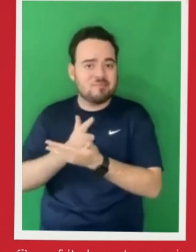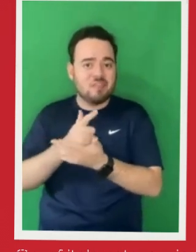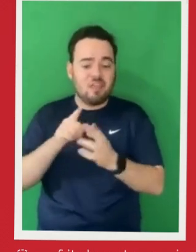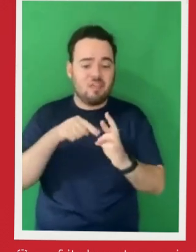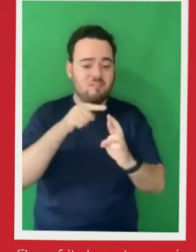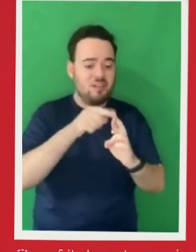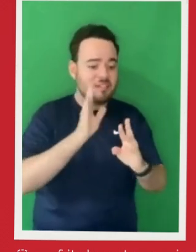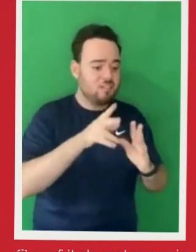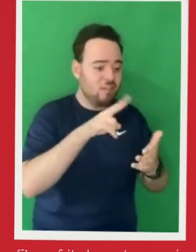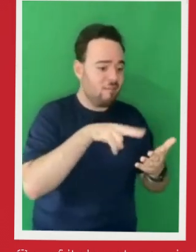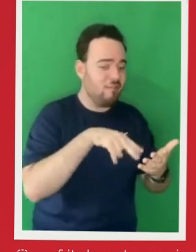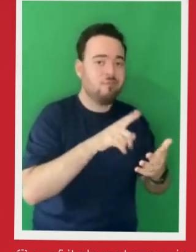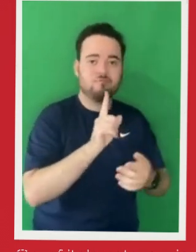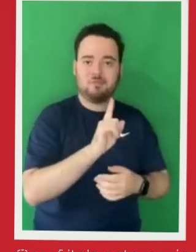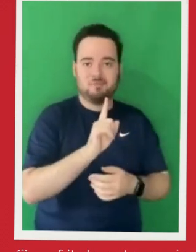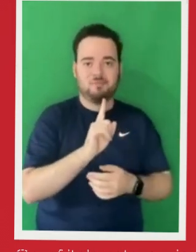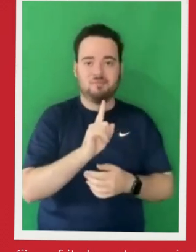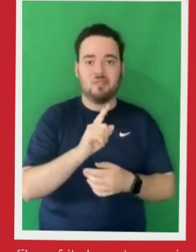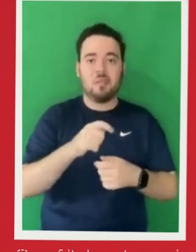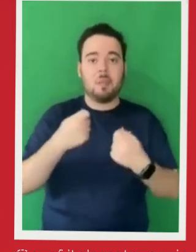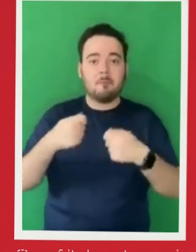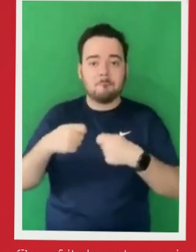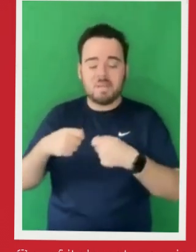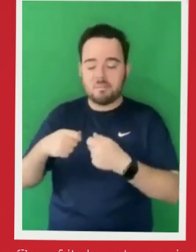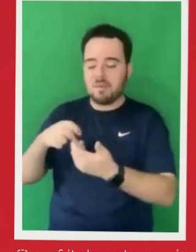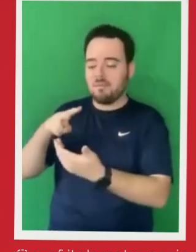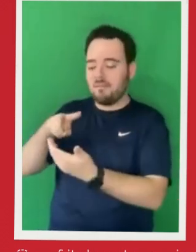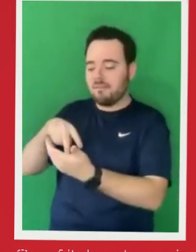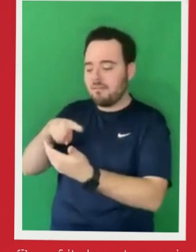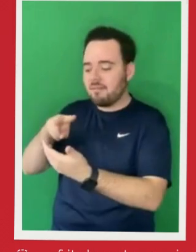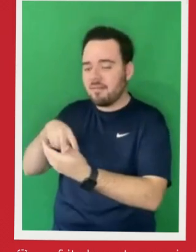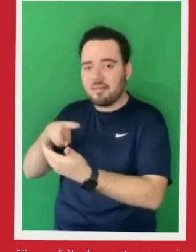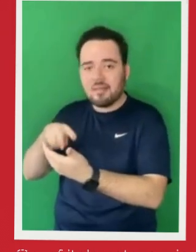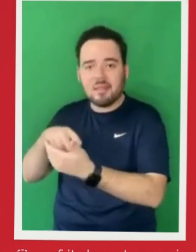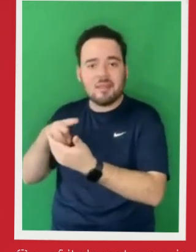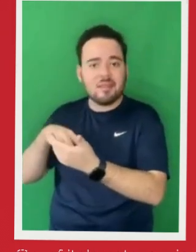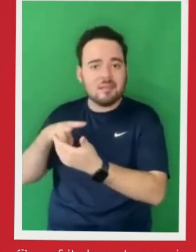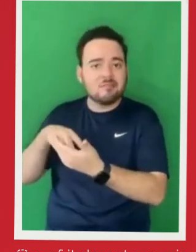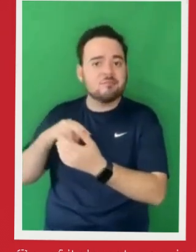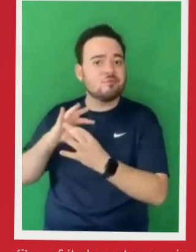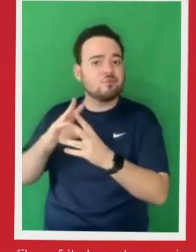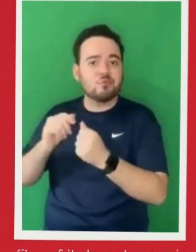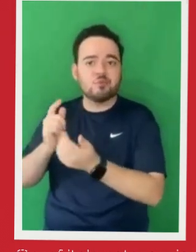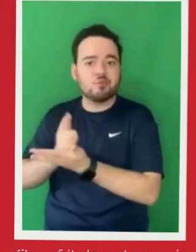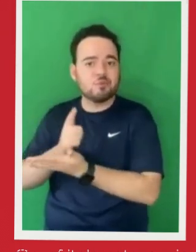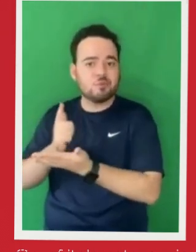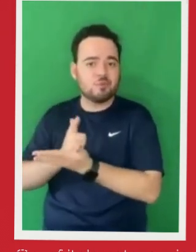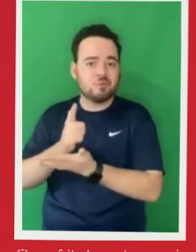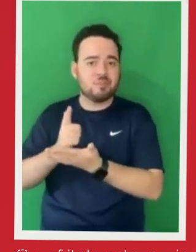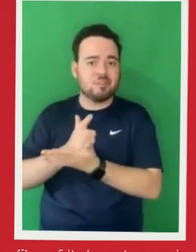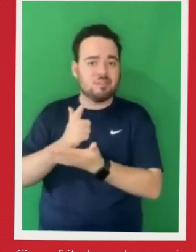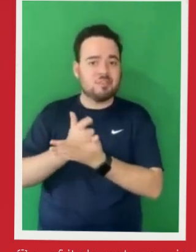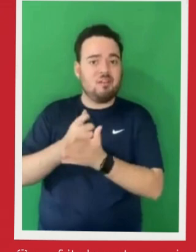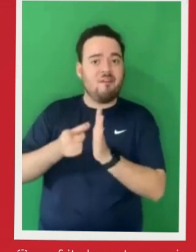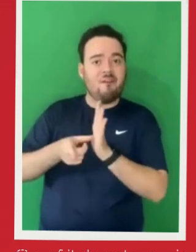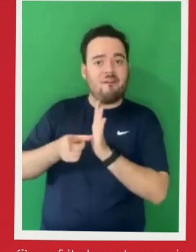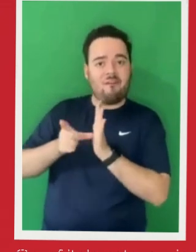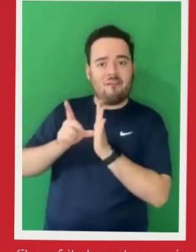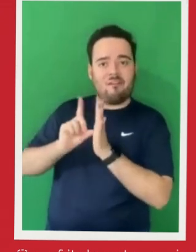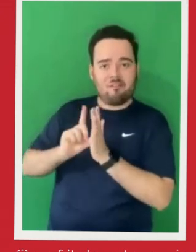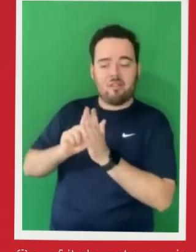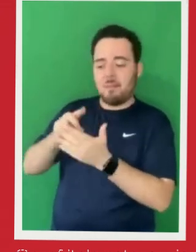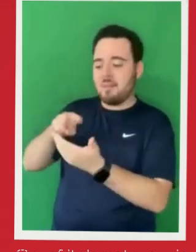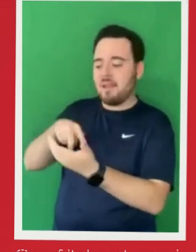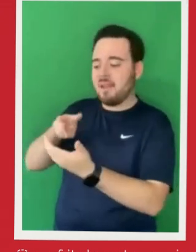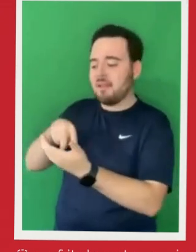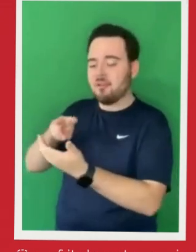referência e já começar a lê-la. Porque primeiro você tem que fazer a curadoria de é para leitura ou não é para leitura, antes